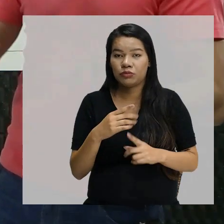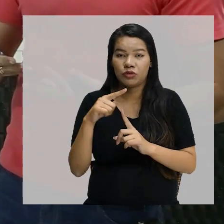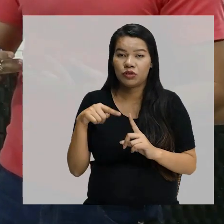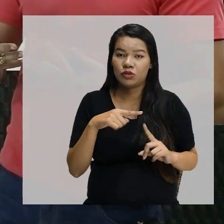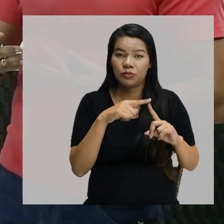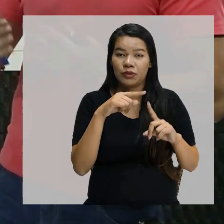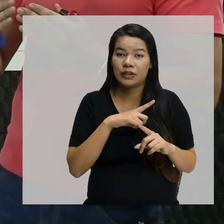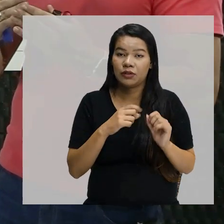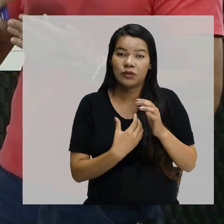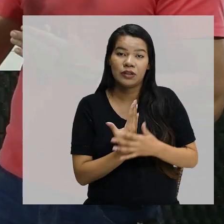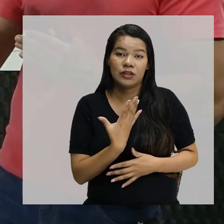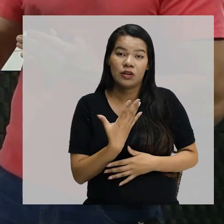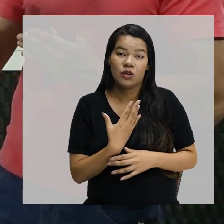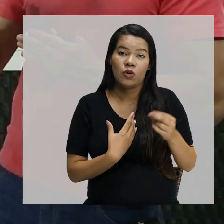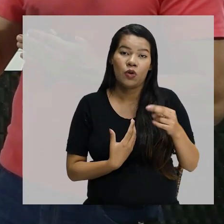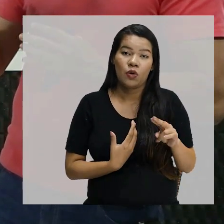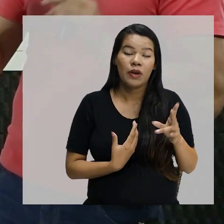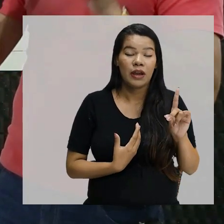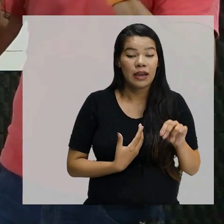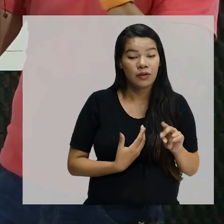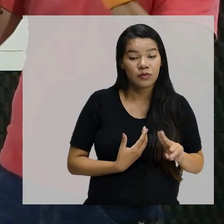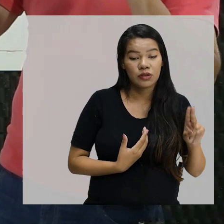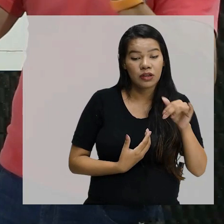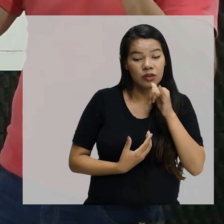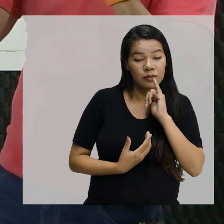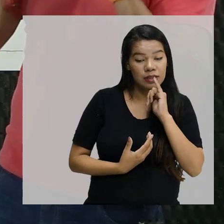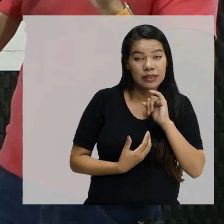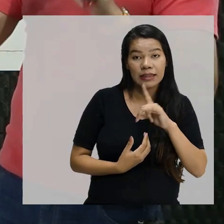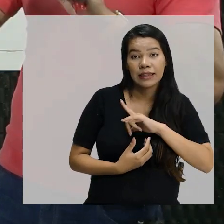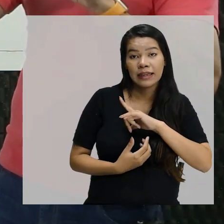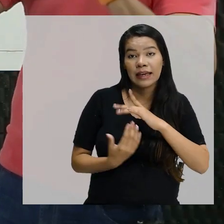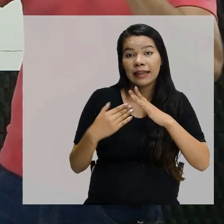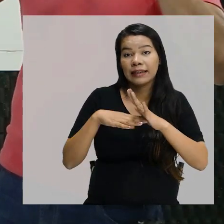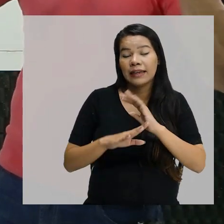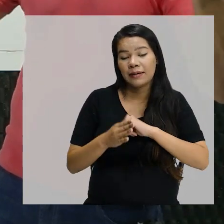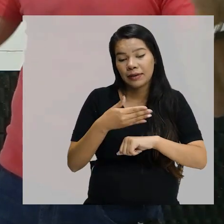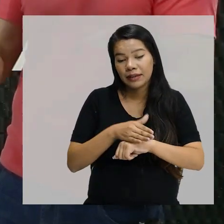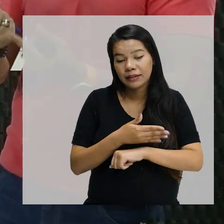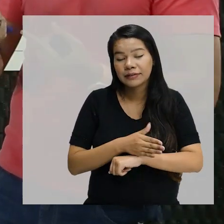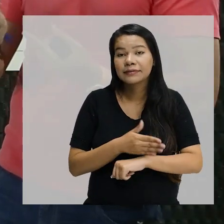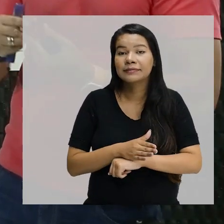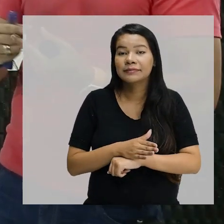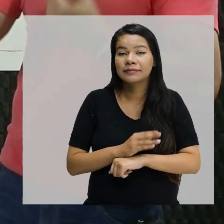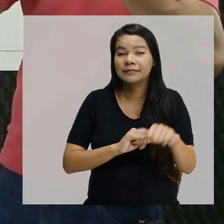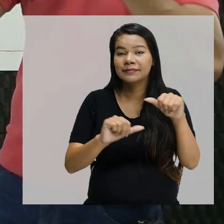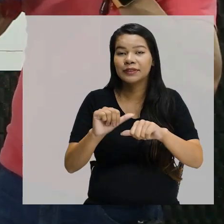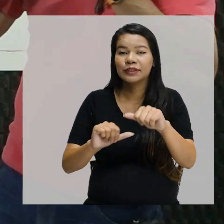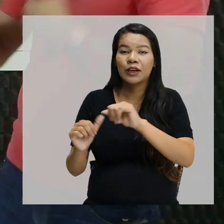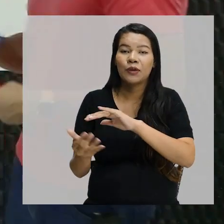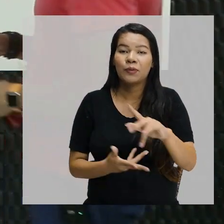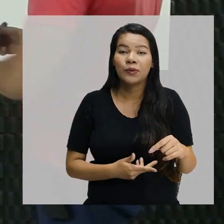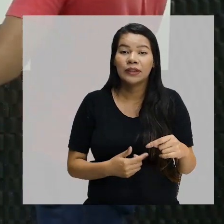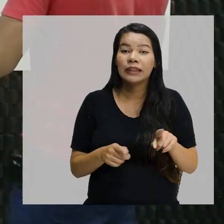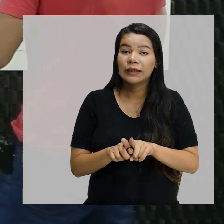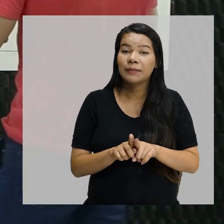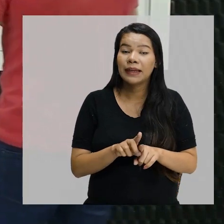originalidade quando ele serve como exemplo quando tem até a aplicabilidade prática para transformar o mundo em que nós vivemos e a nós